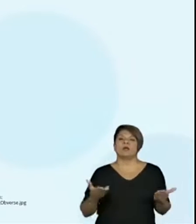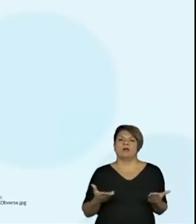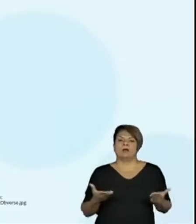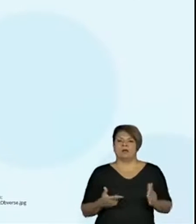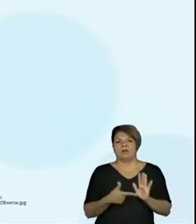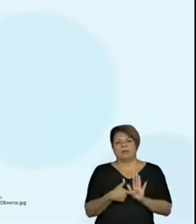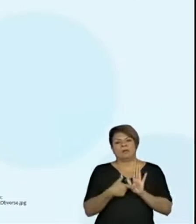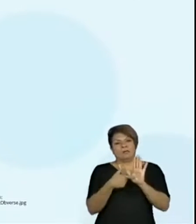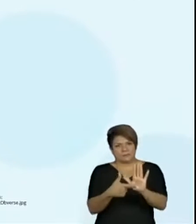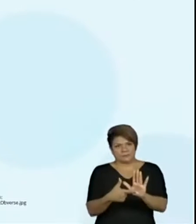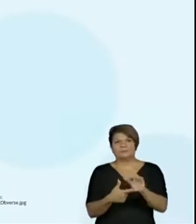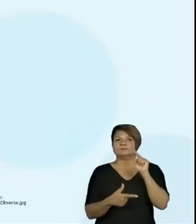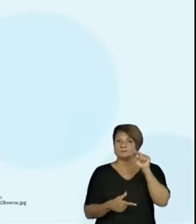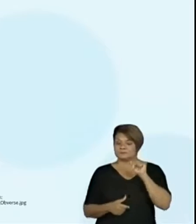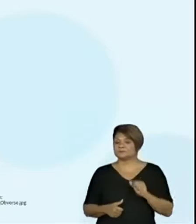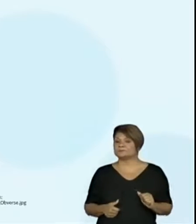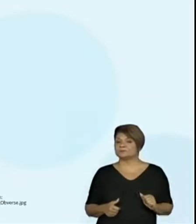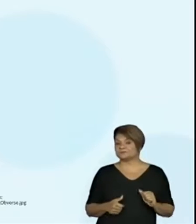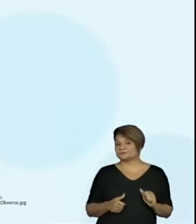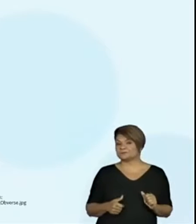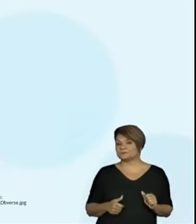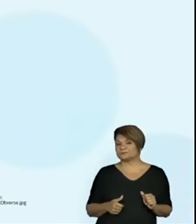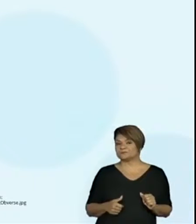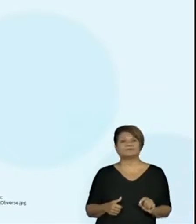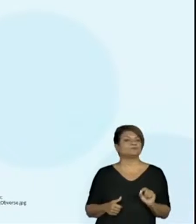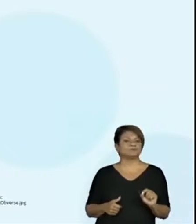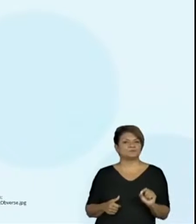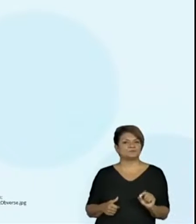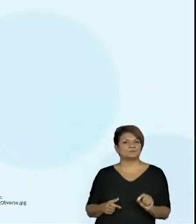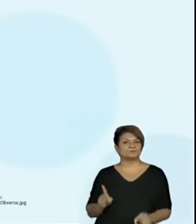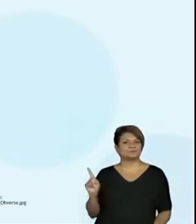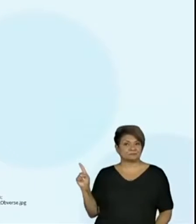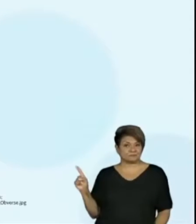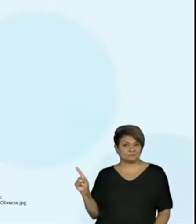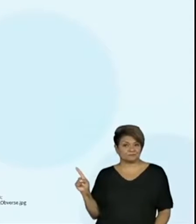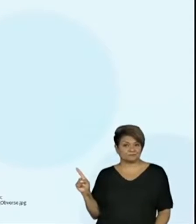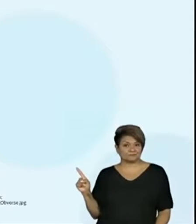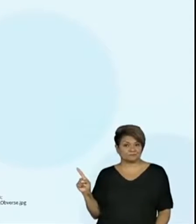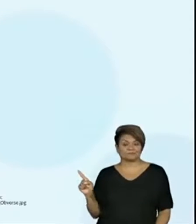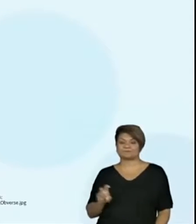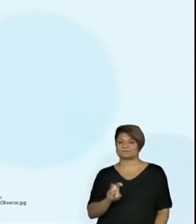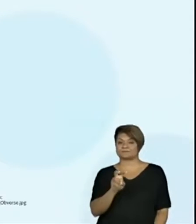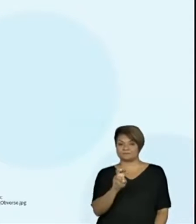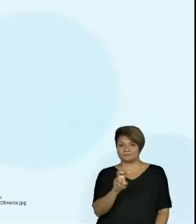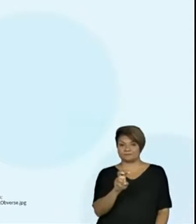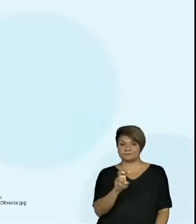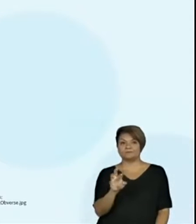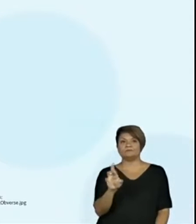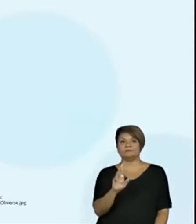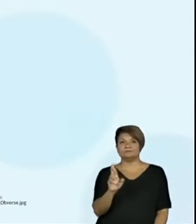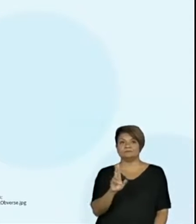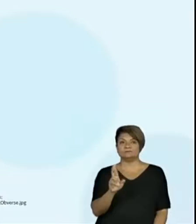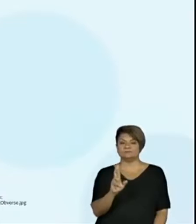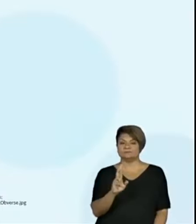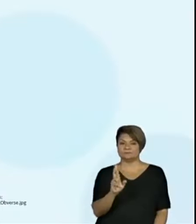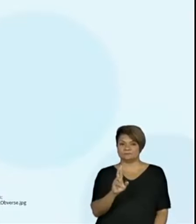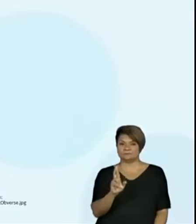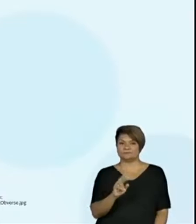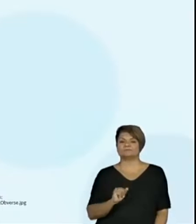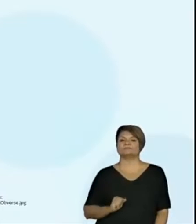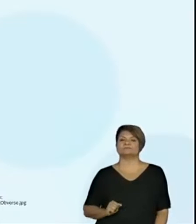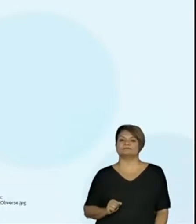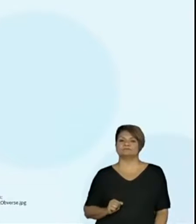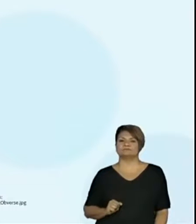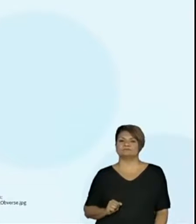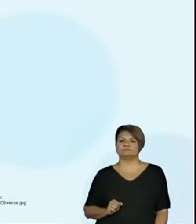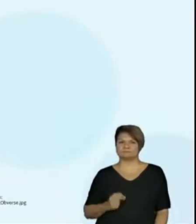vou apresentar para vocês a outra nota. Olha só, essa é de R$ 5.